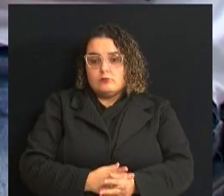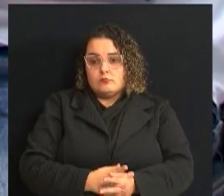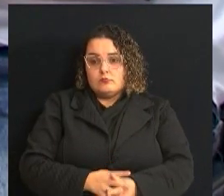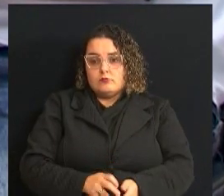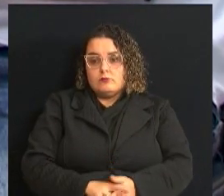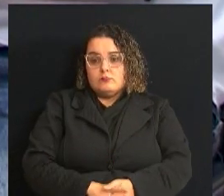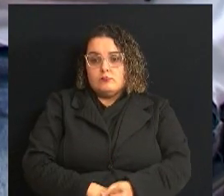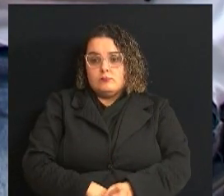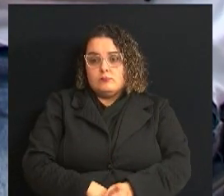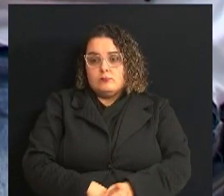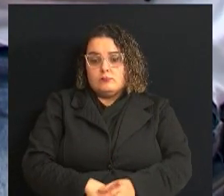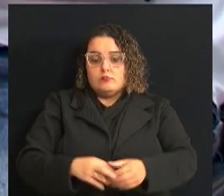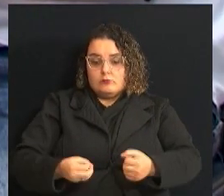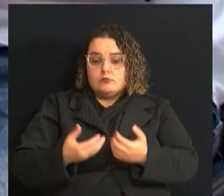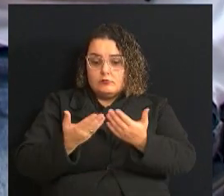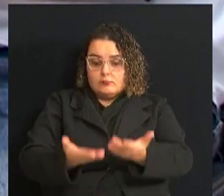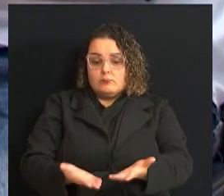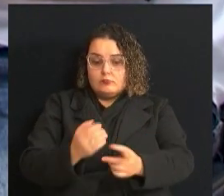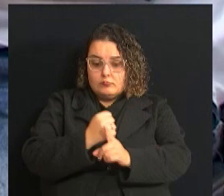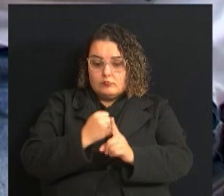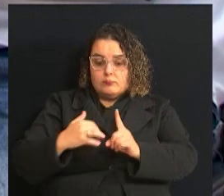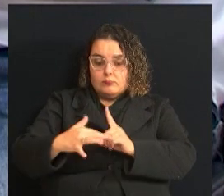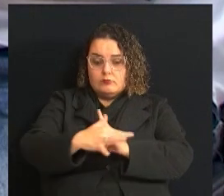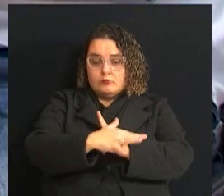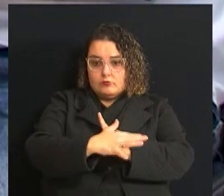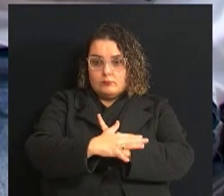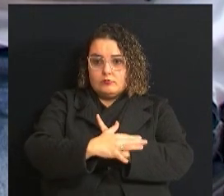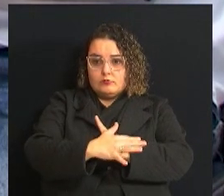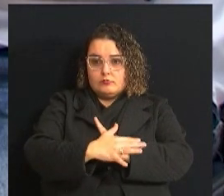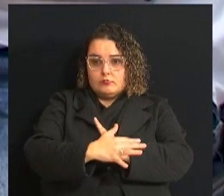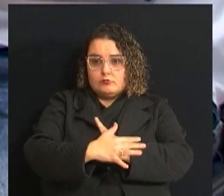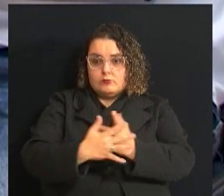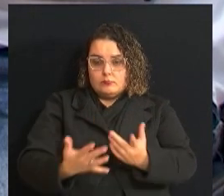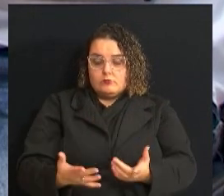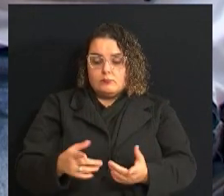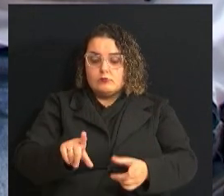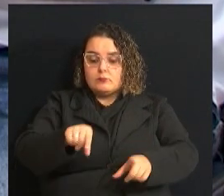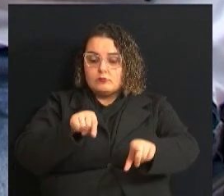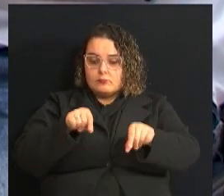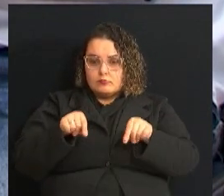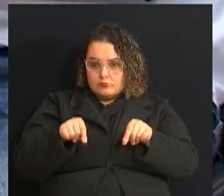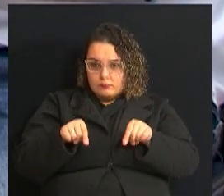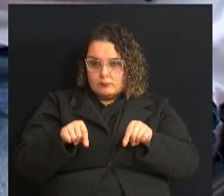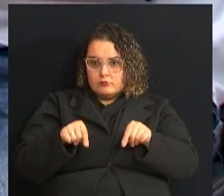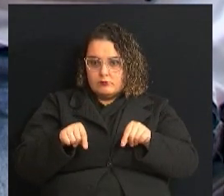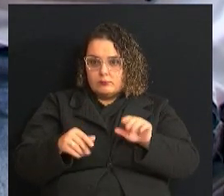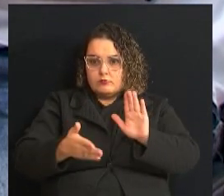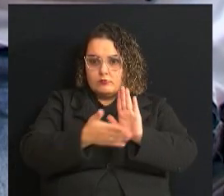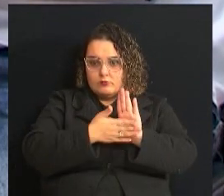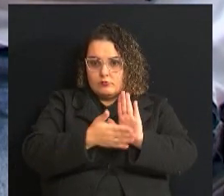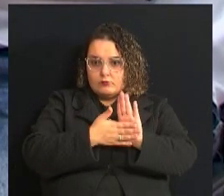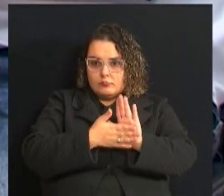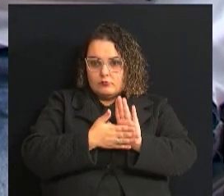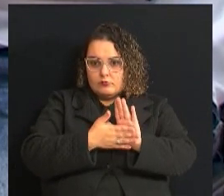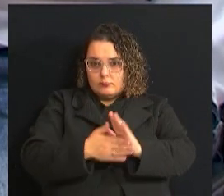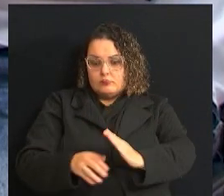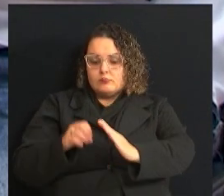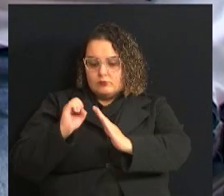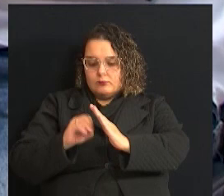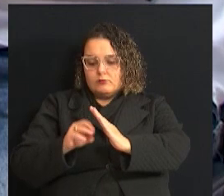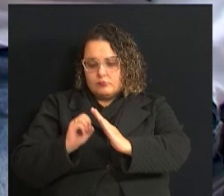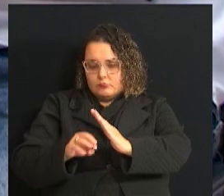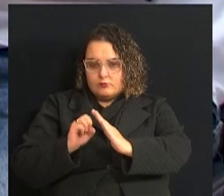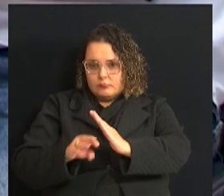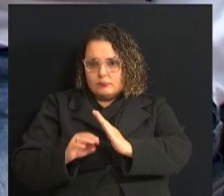e apresentar para a sociedade, no lugar dessa escola, como alternativa, né, propostas como essa da educação